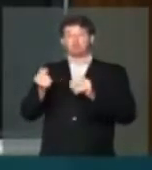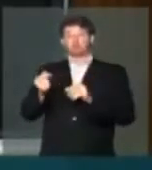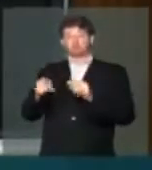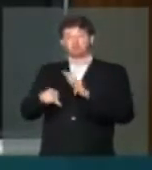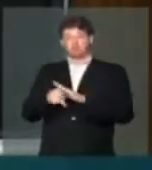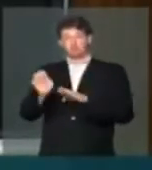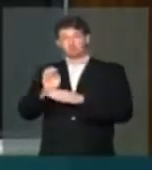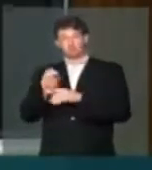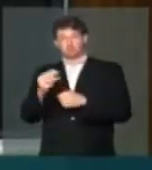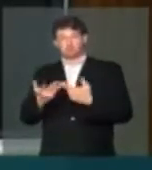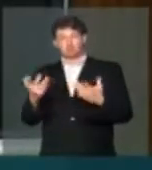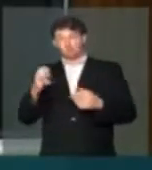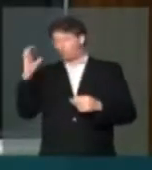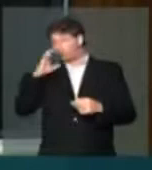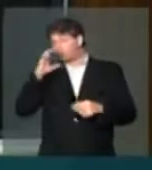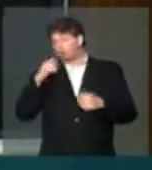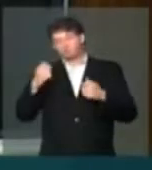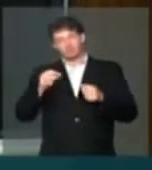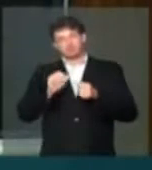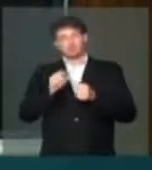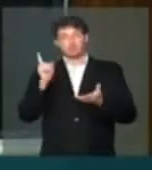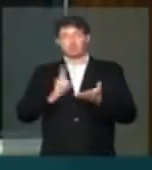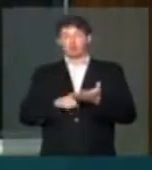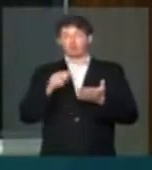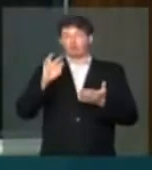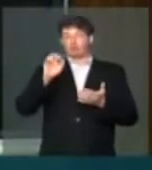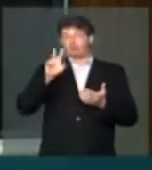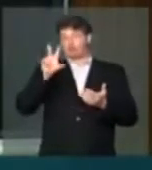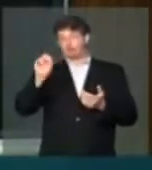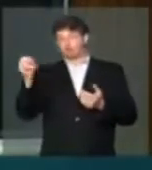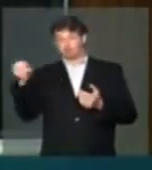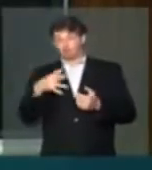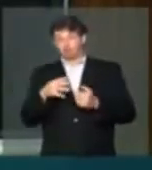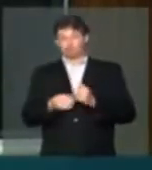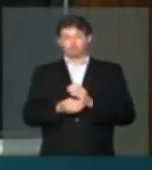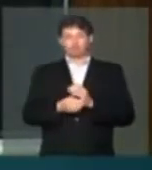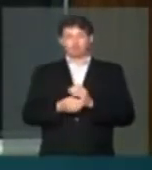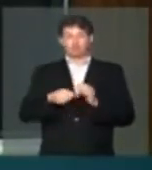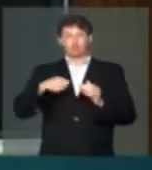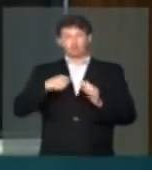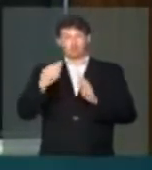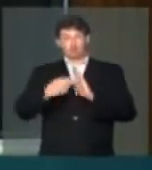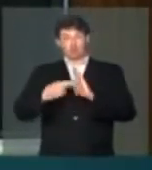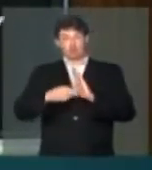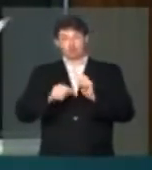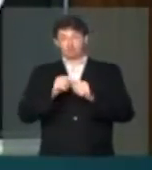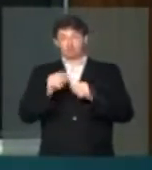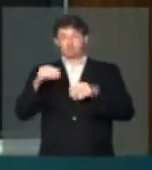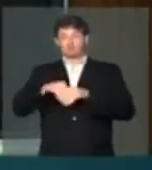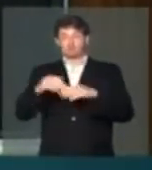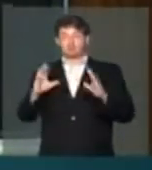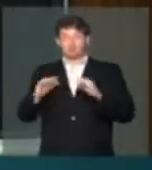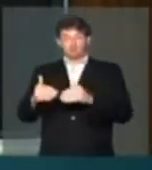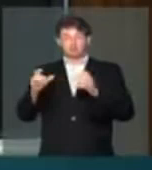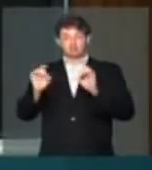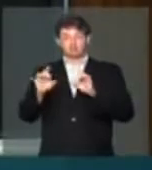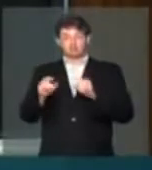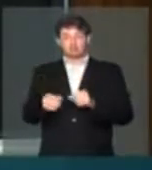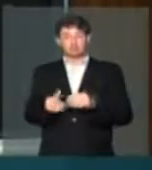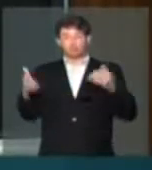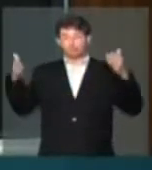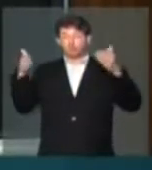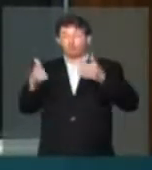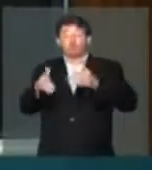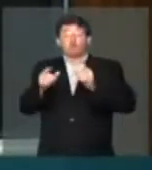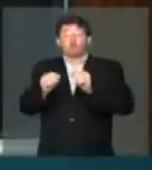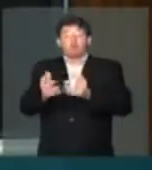a urgência de se firmar um novo pacto federativo, matéria do qual sou relator e que estamos discutindo na comissão especial, voltado